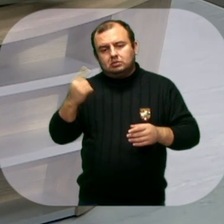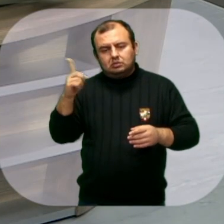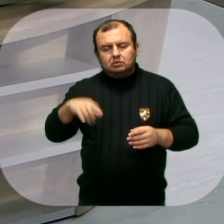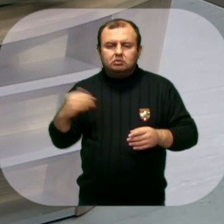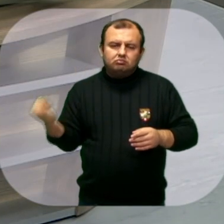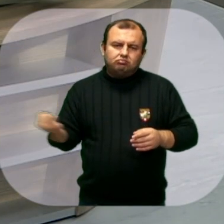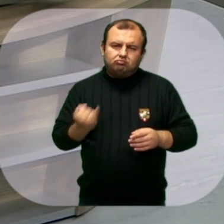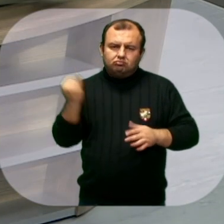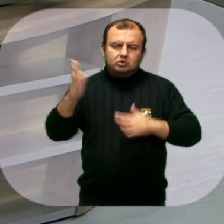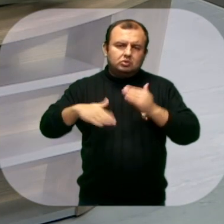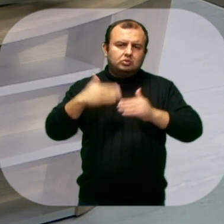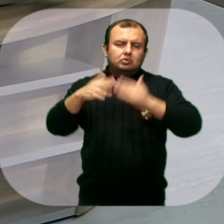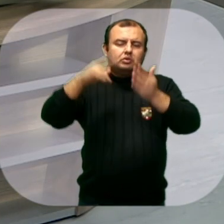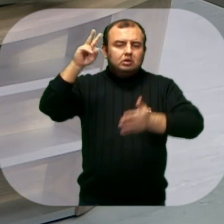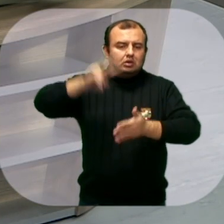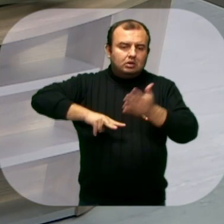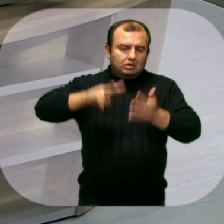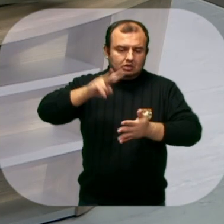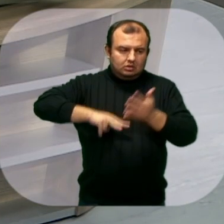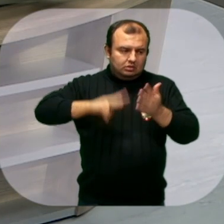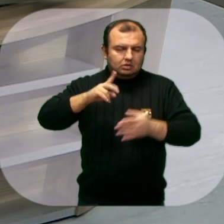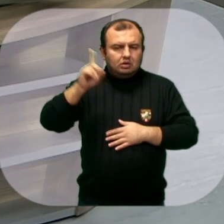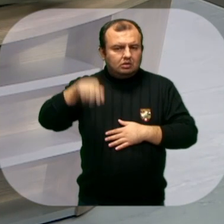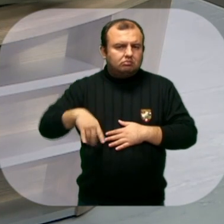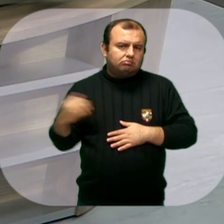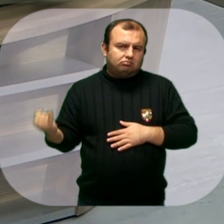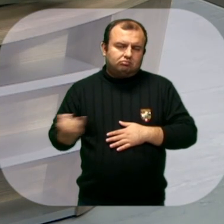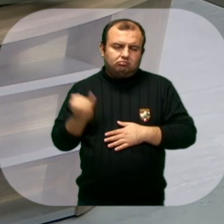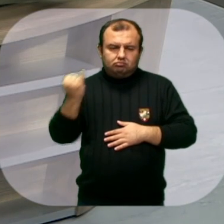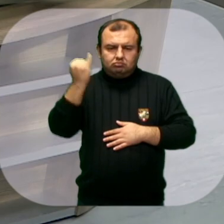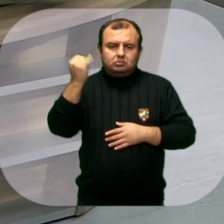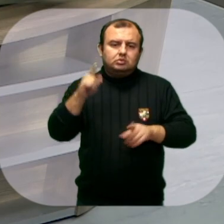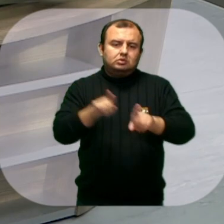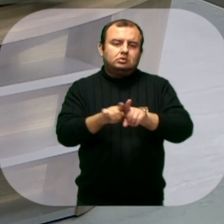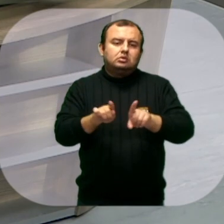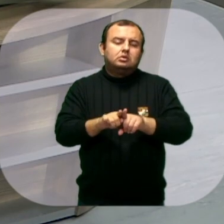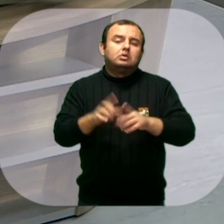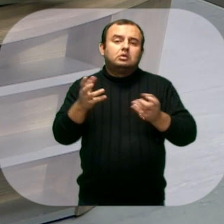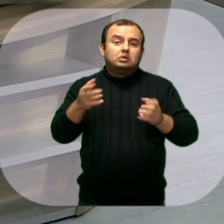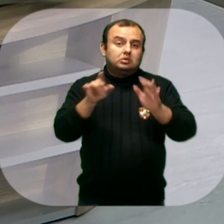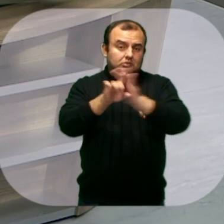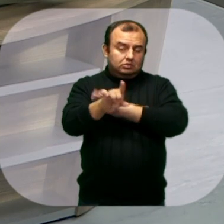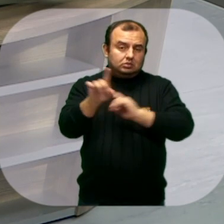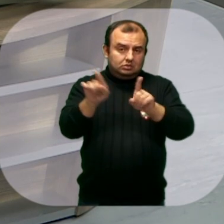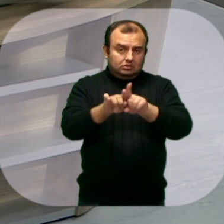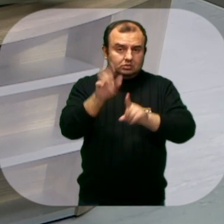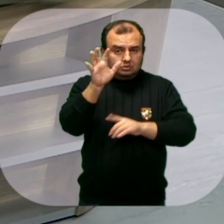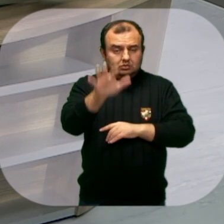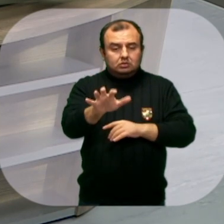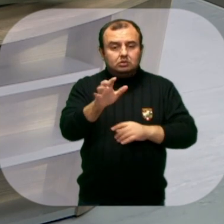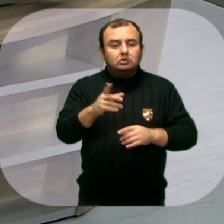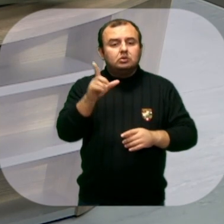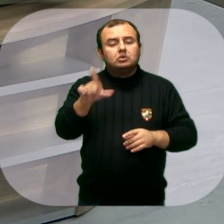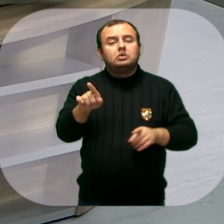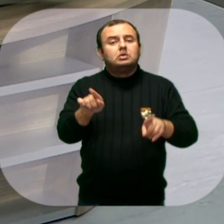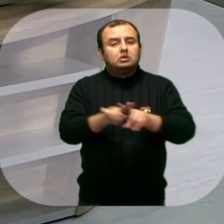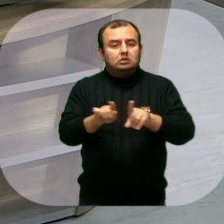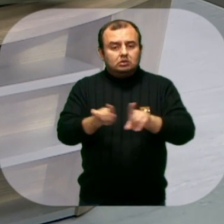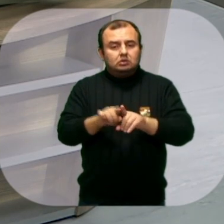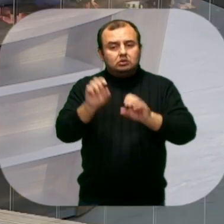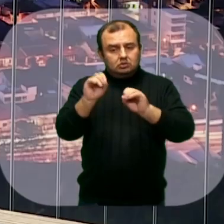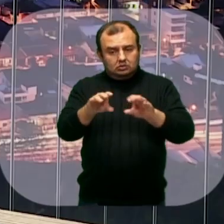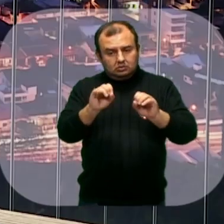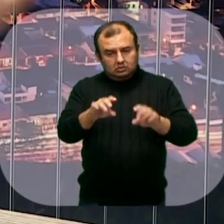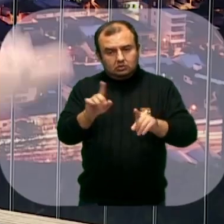fundamental para desenvolver a leitura. É muito importante. Eu queria te perguntar exatamente sobre isso. Você também, como educadora